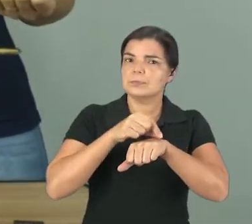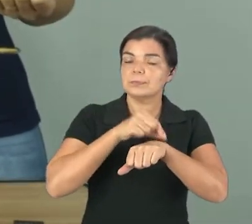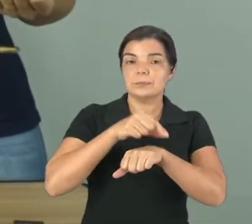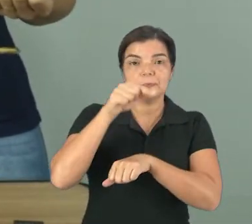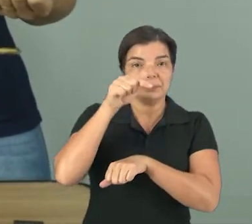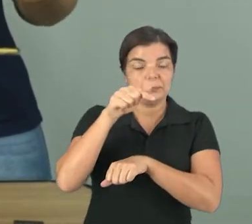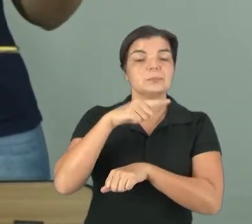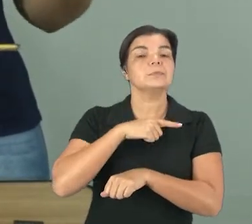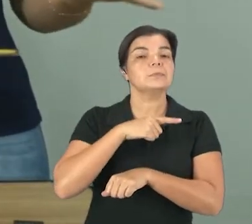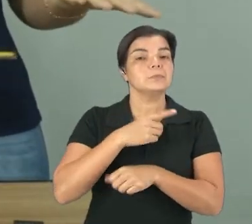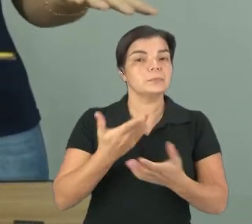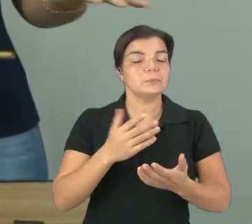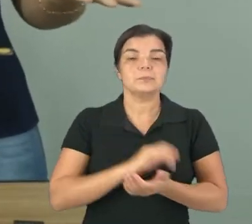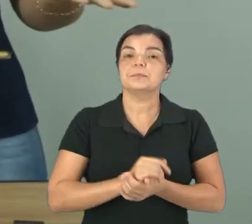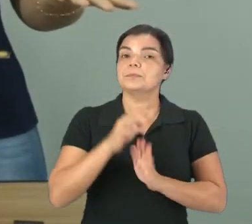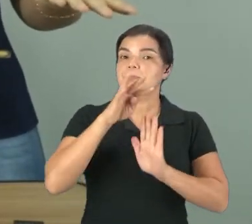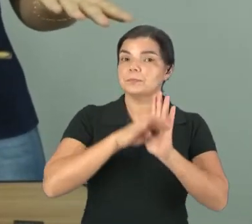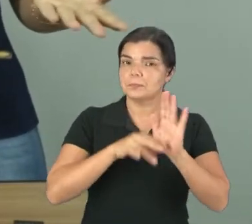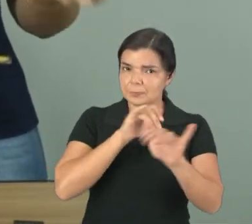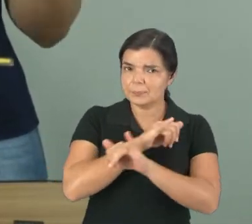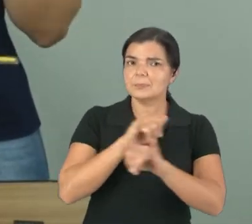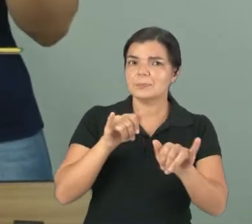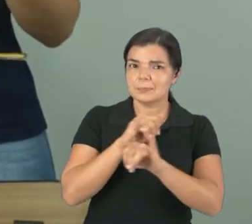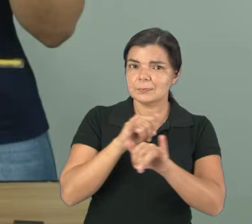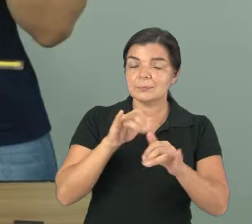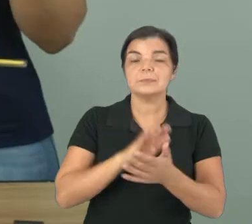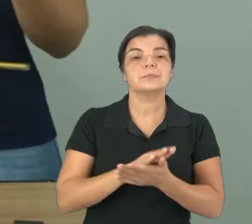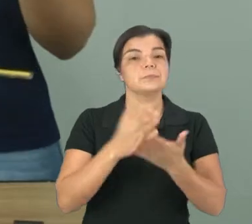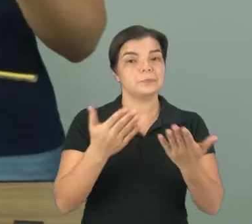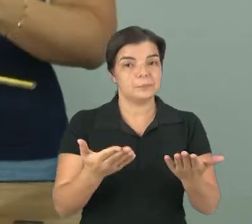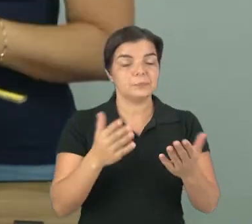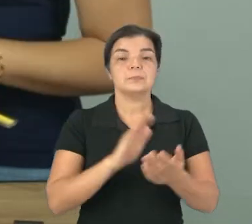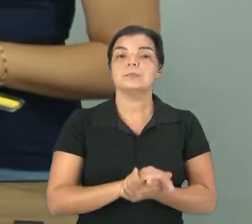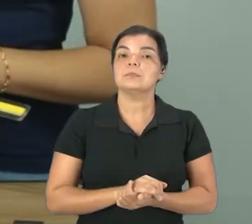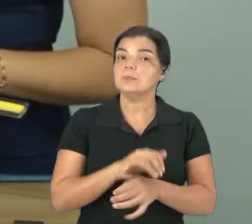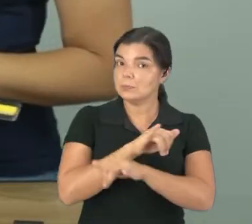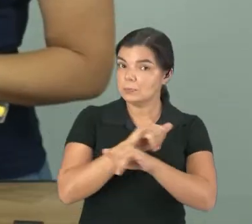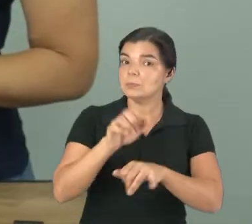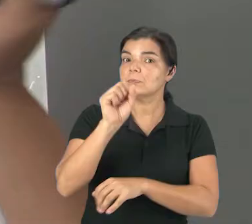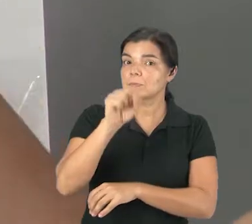7 pontos tem? O texto nos dá essa informação e isso ele nos dá